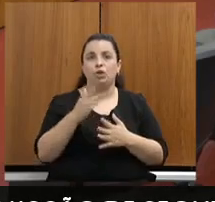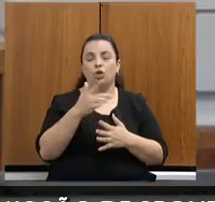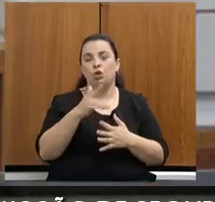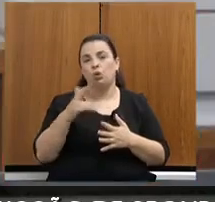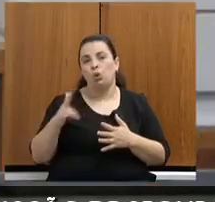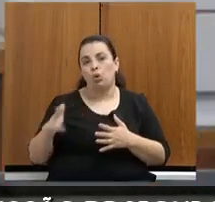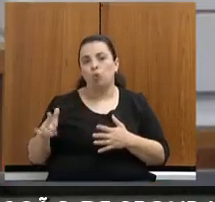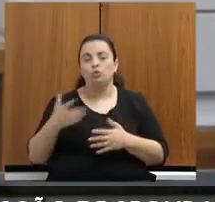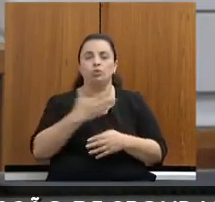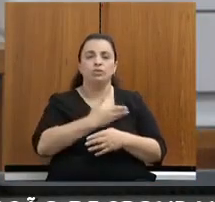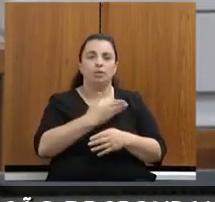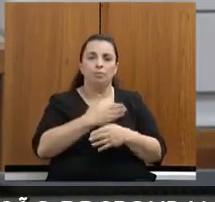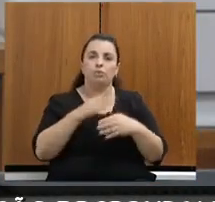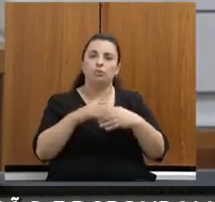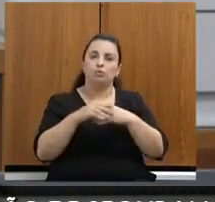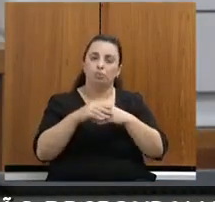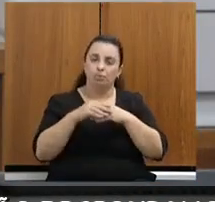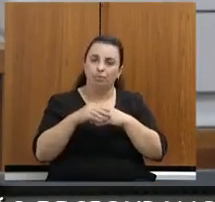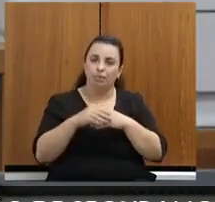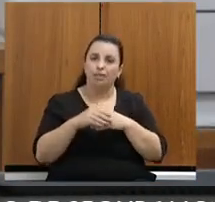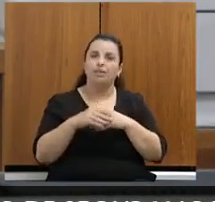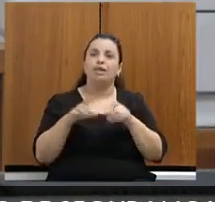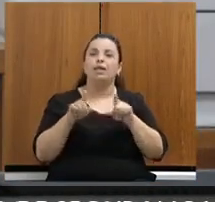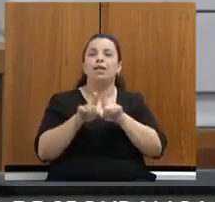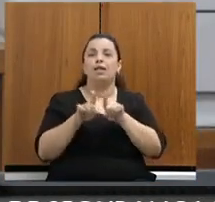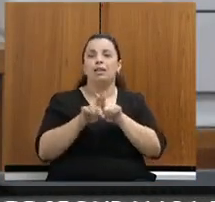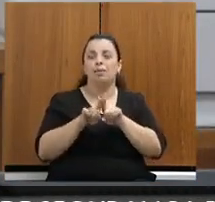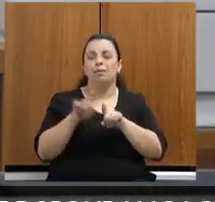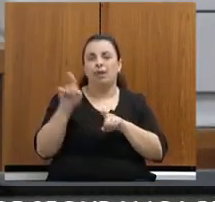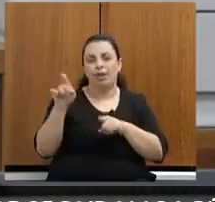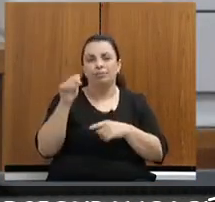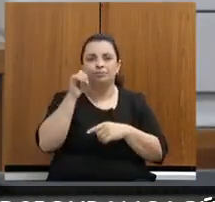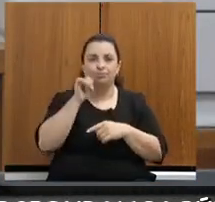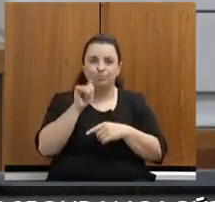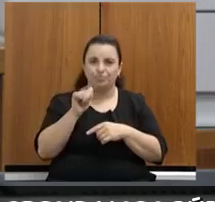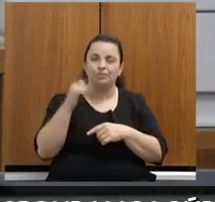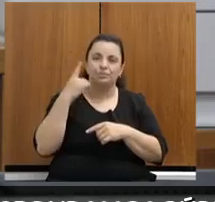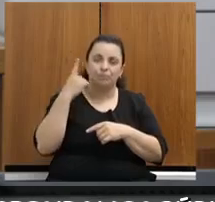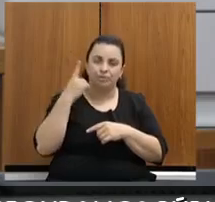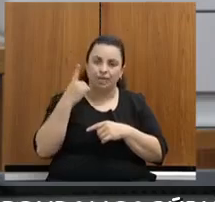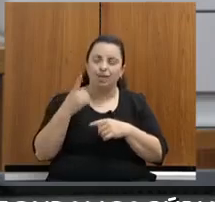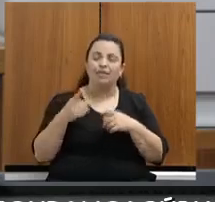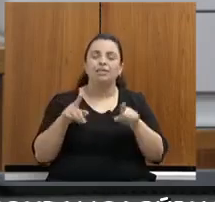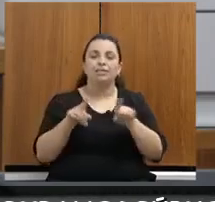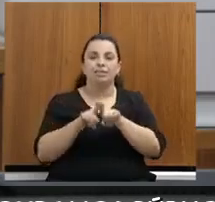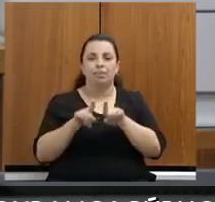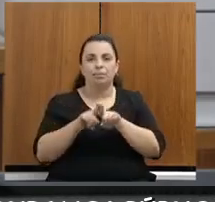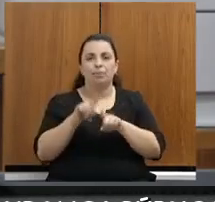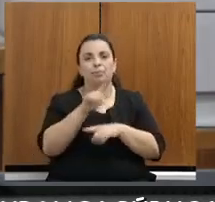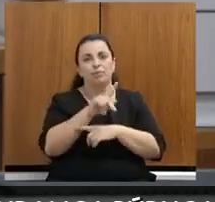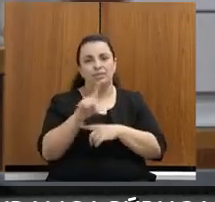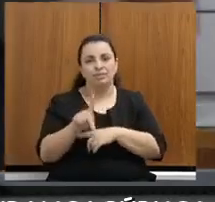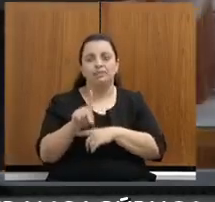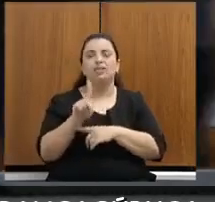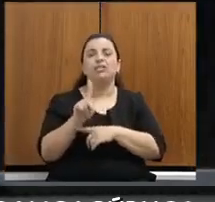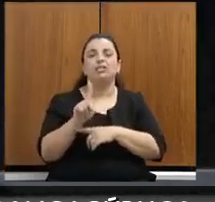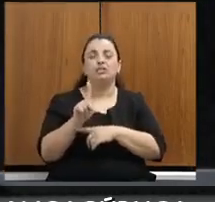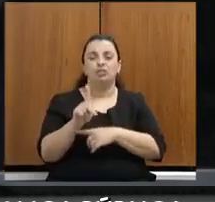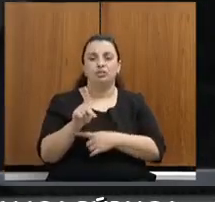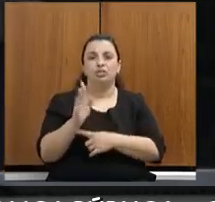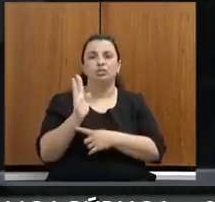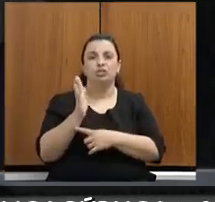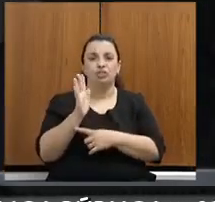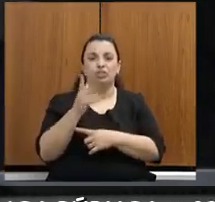nossos colegas e a nossa colega e o nosso Presidente já eu já te se